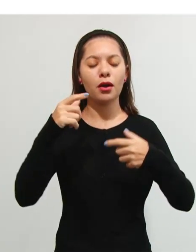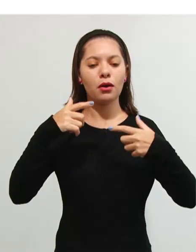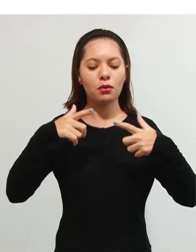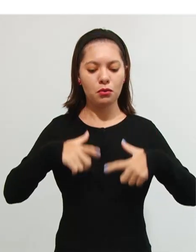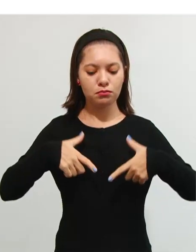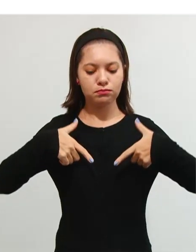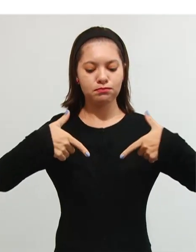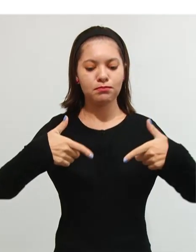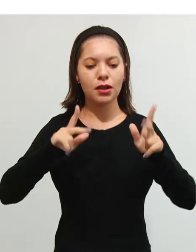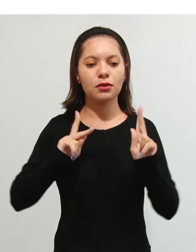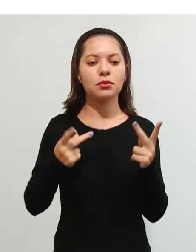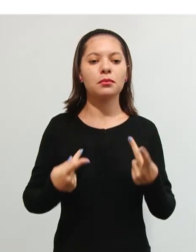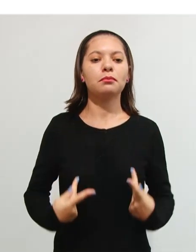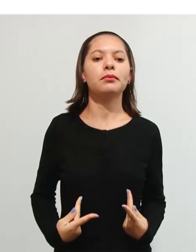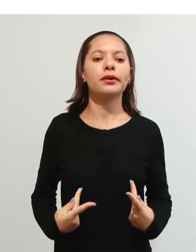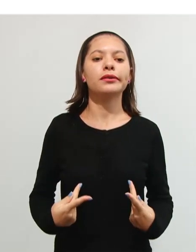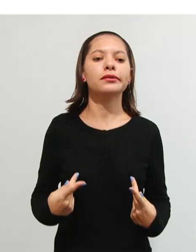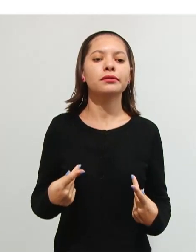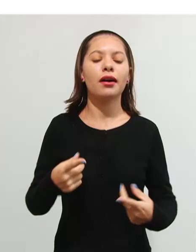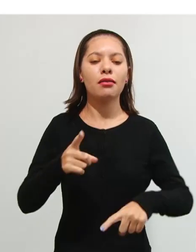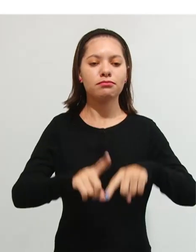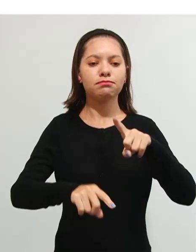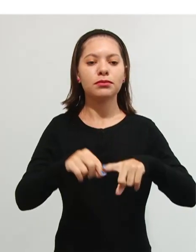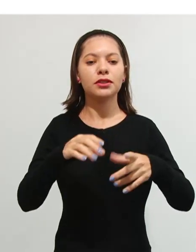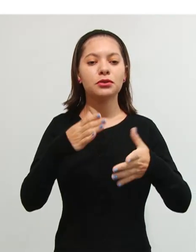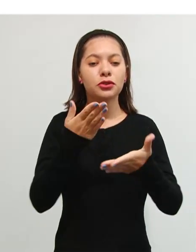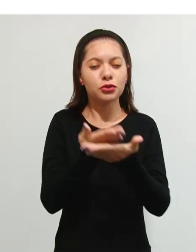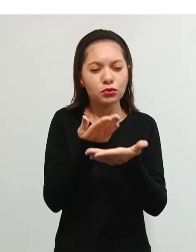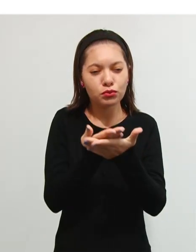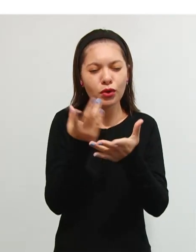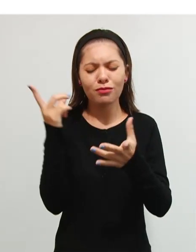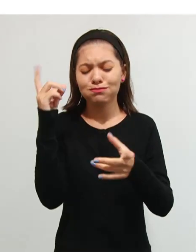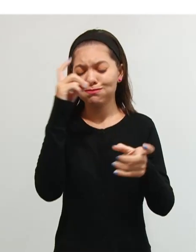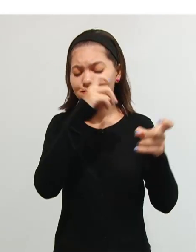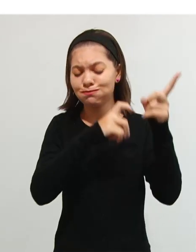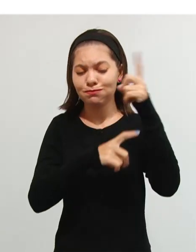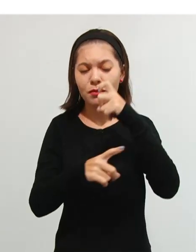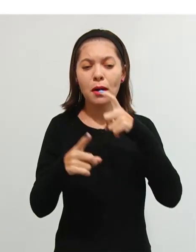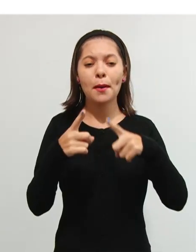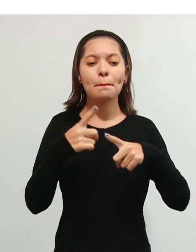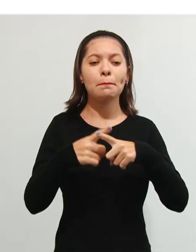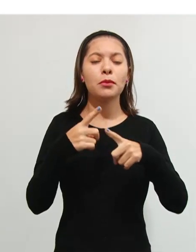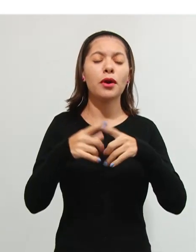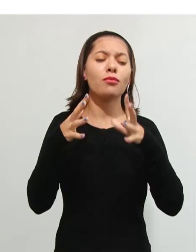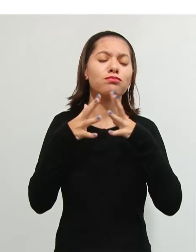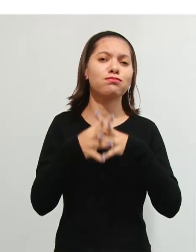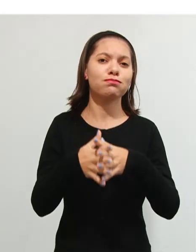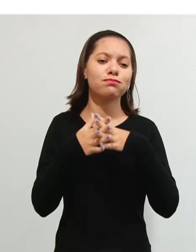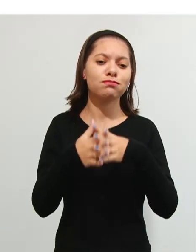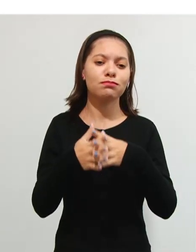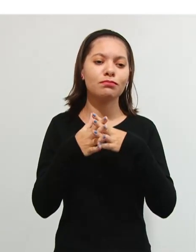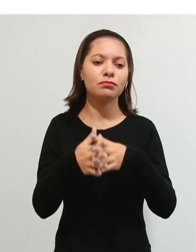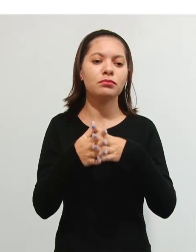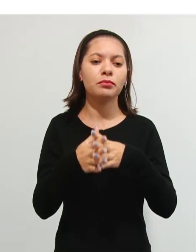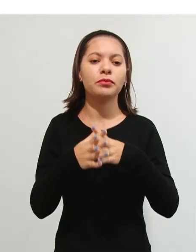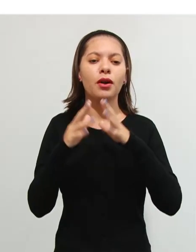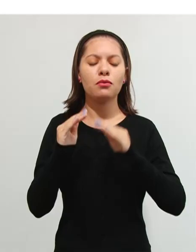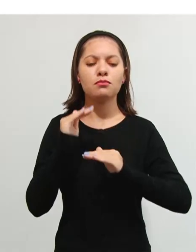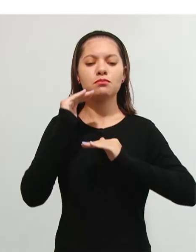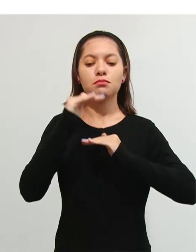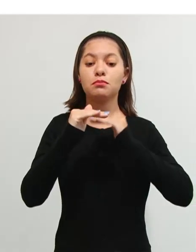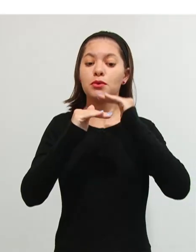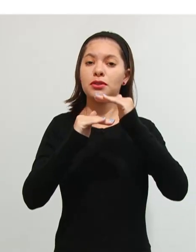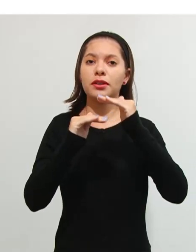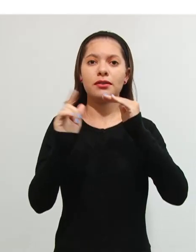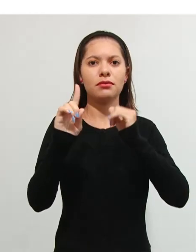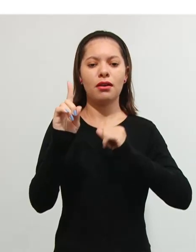comportamento humano é o objeto de estudo difícil, porque é extremamente complexo, uma vez que é um processo